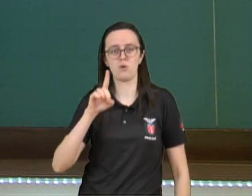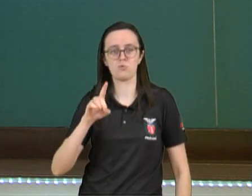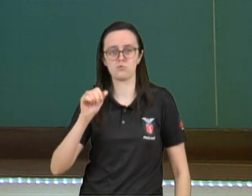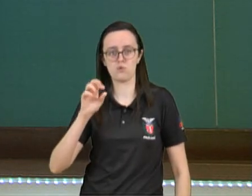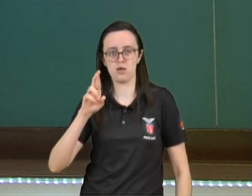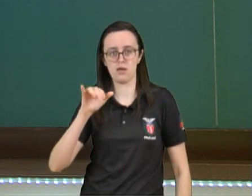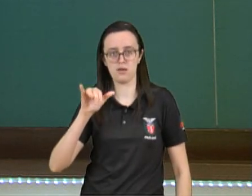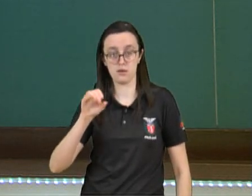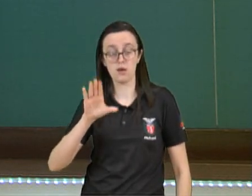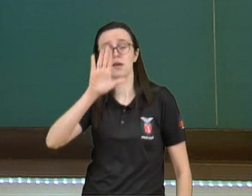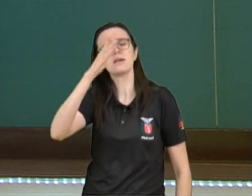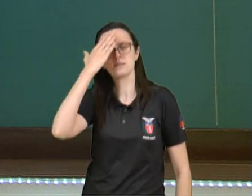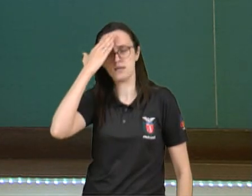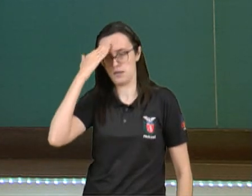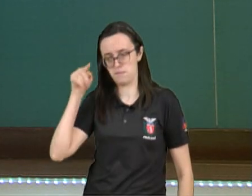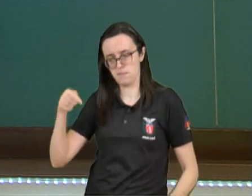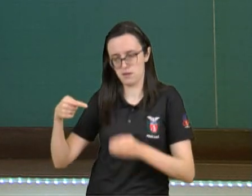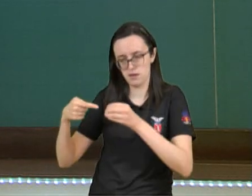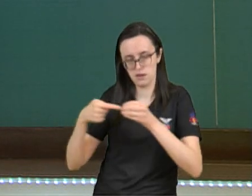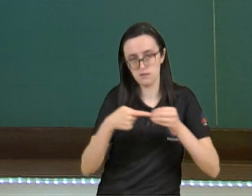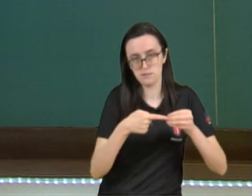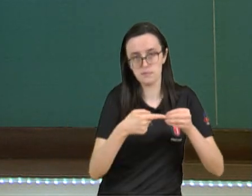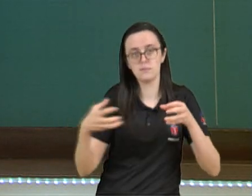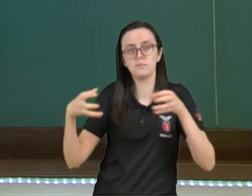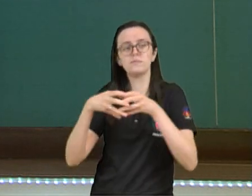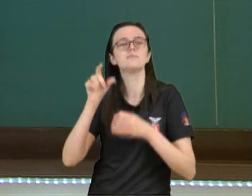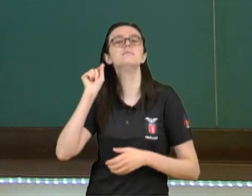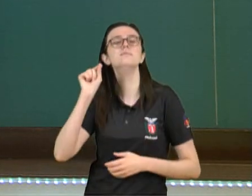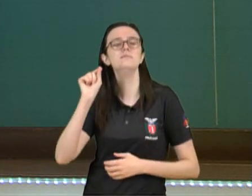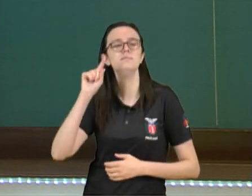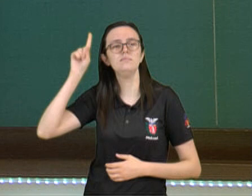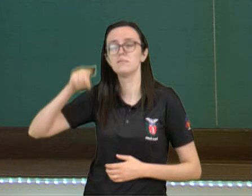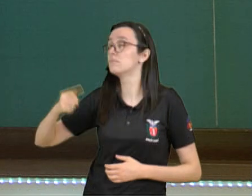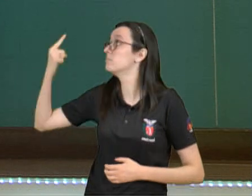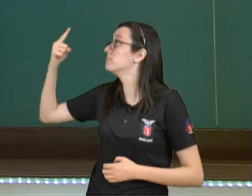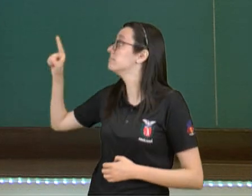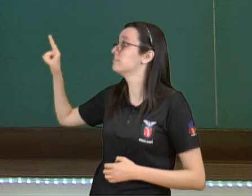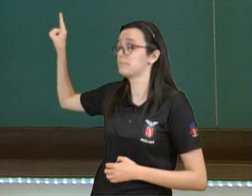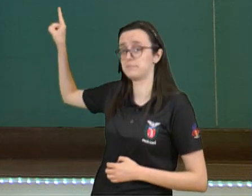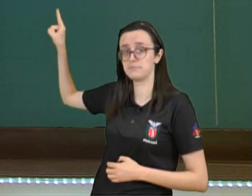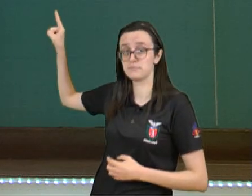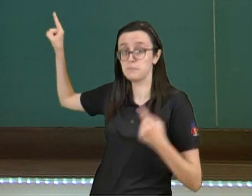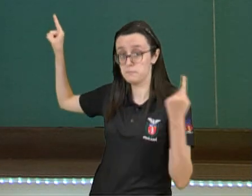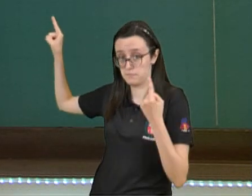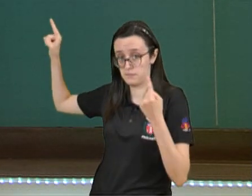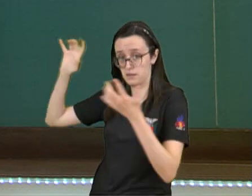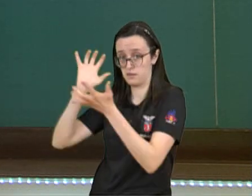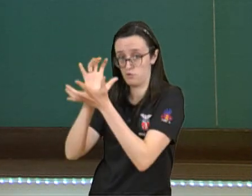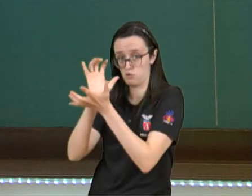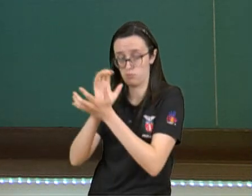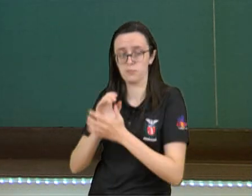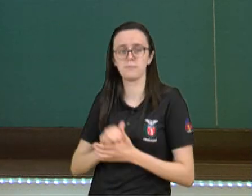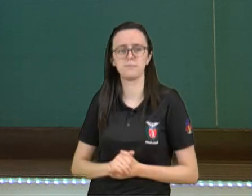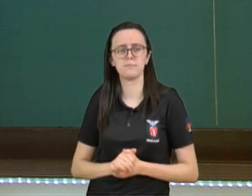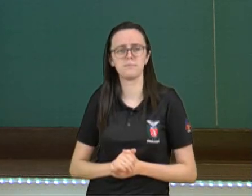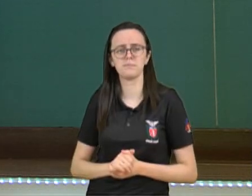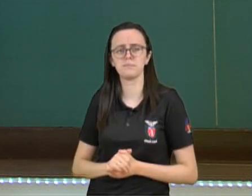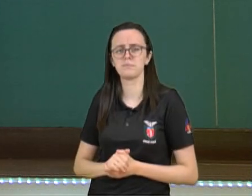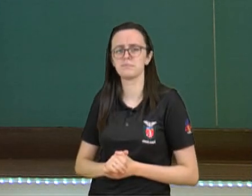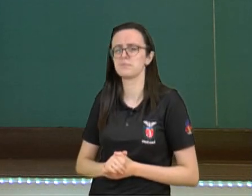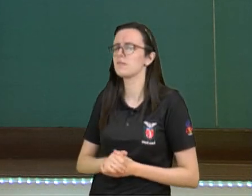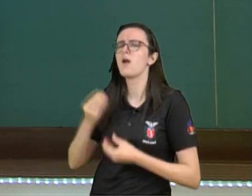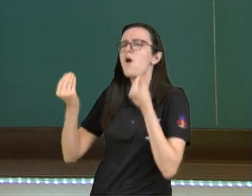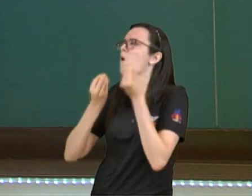fazem parte de um grupo que nós chamamos de rizópodes ou sarcodinos. Que estrutura